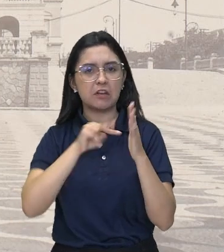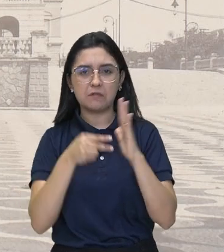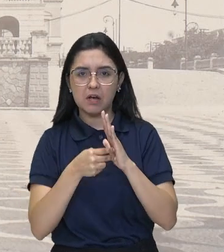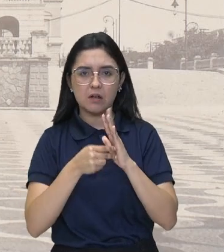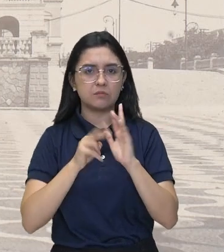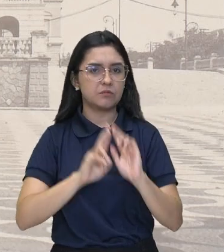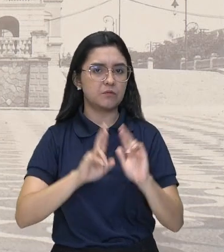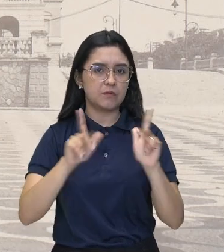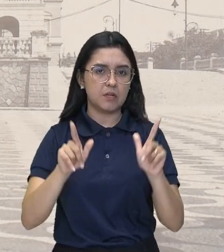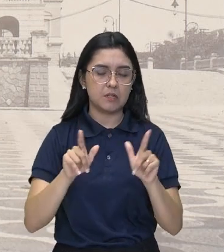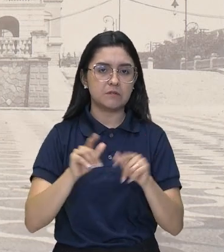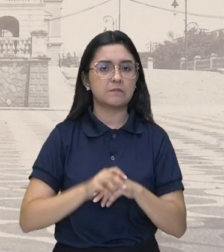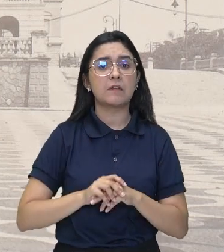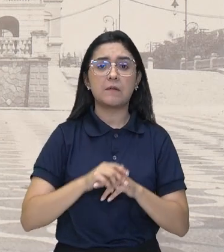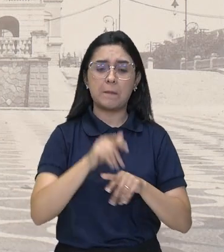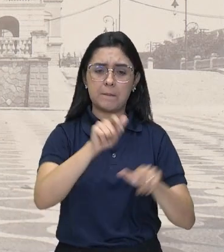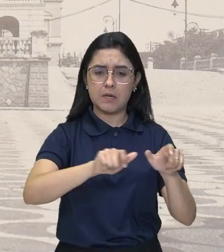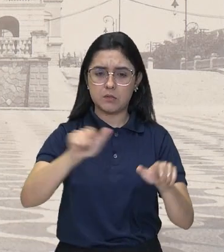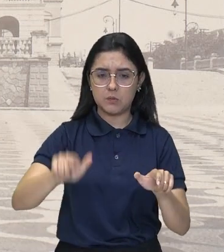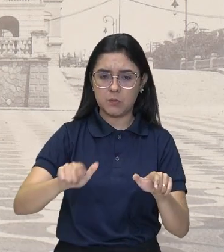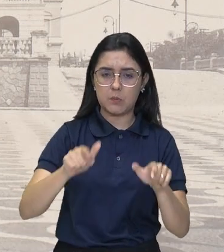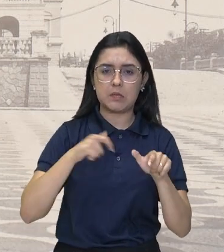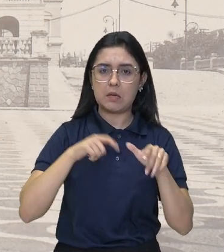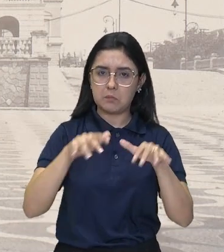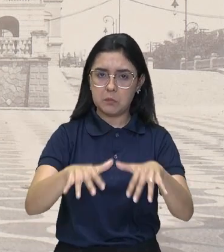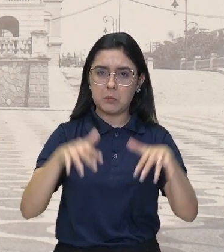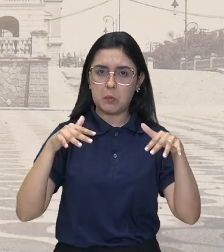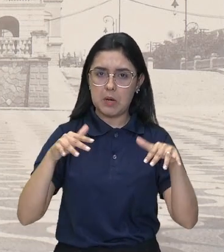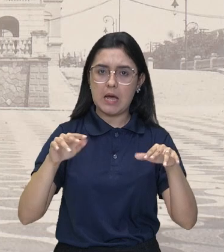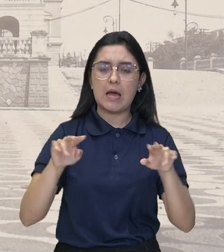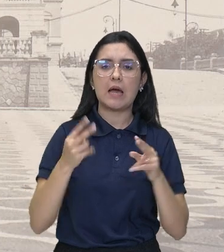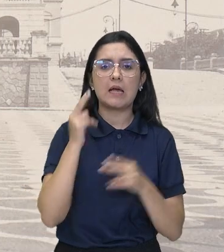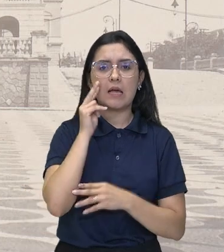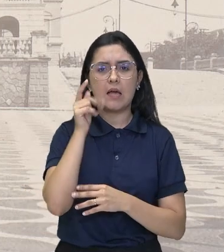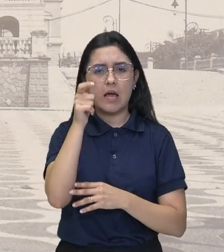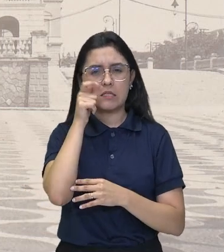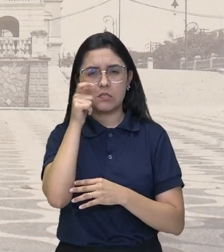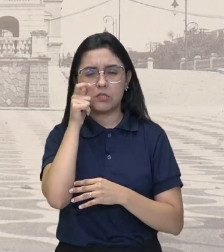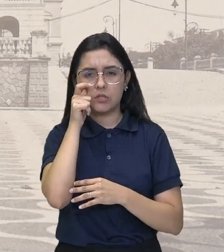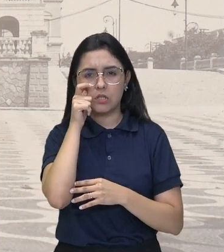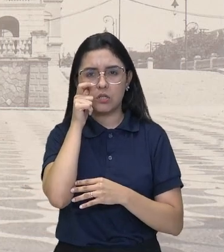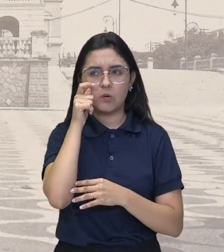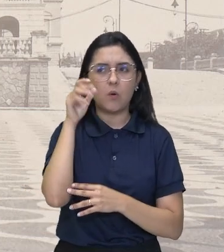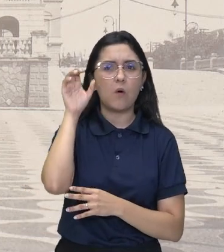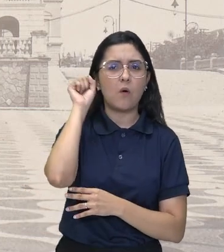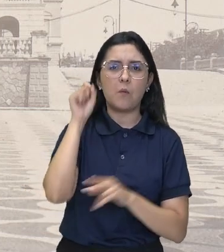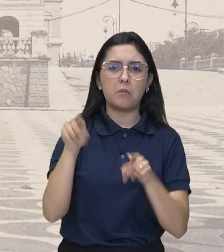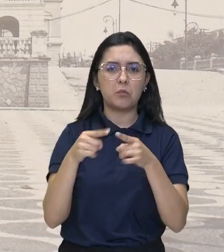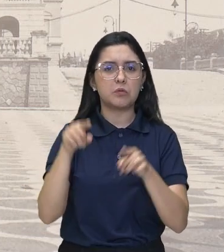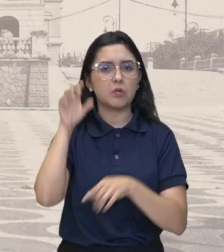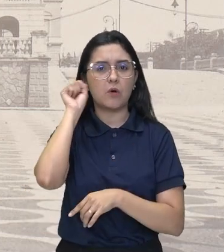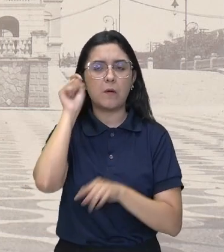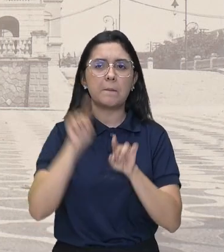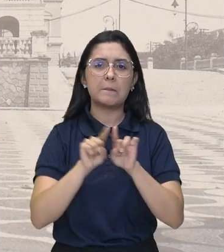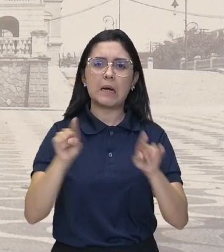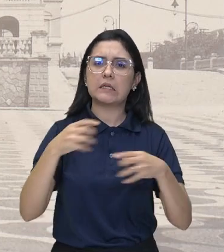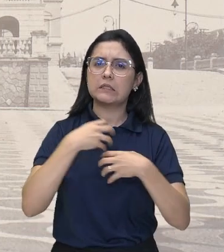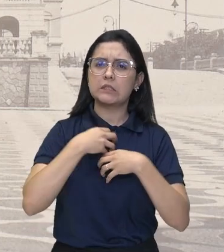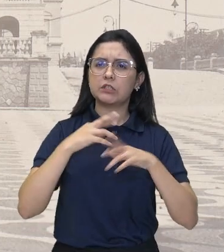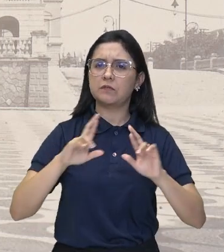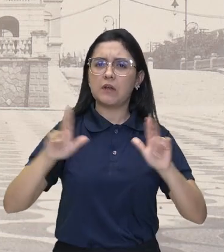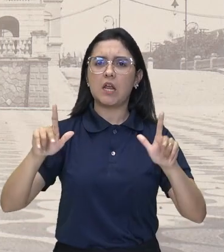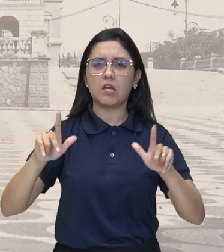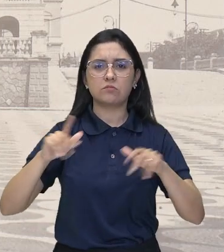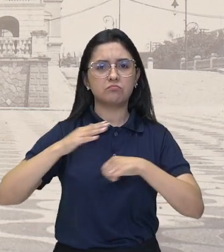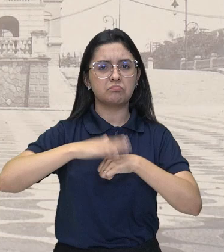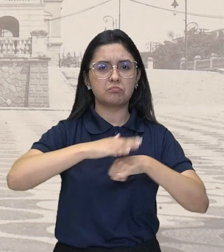mesmo espetáculo, ou a mesma obra, ou escutando a música, mas as sensações são